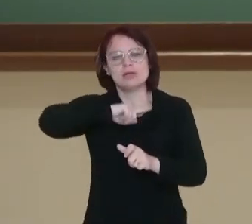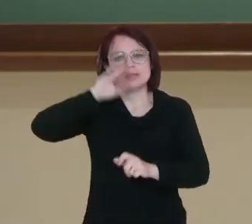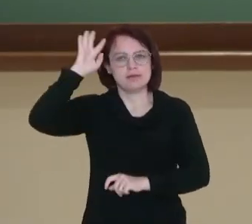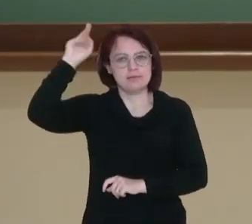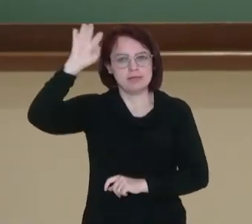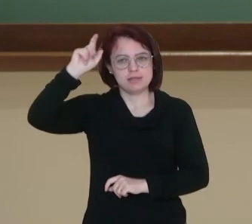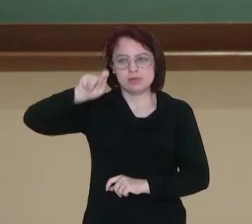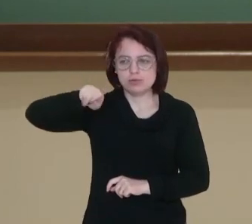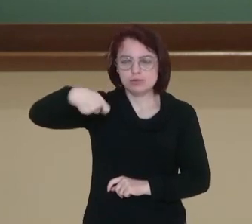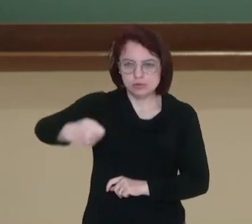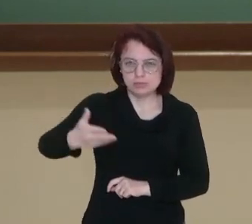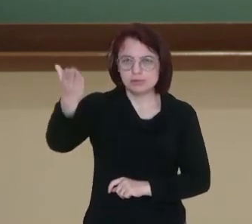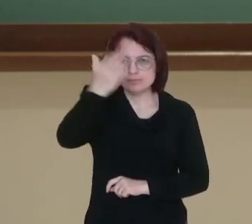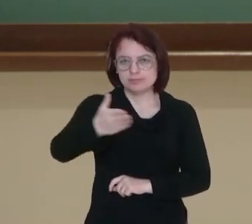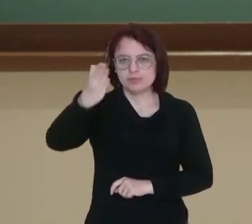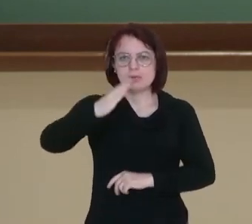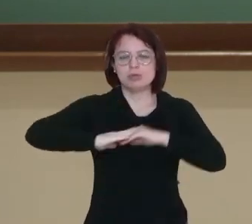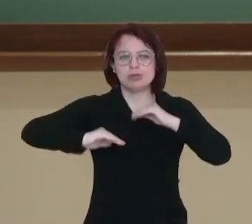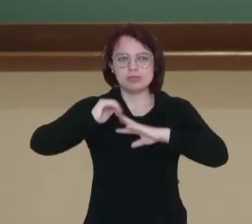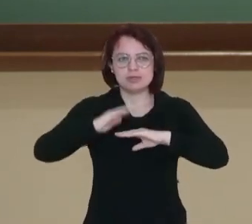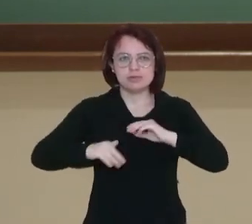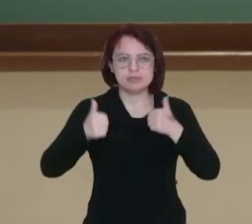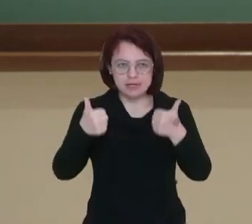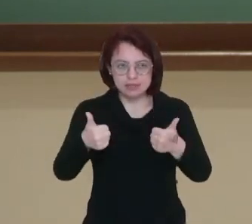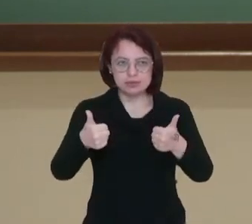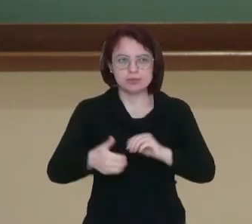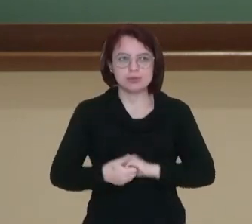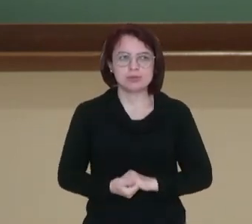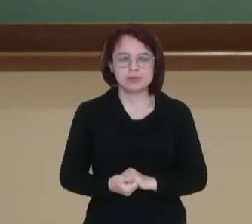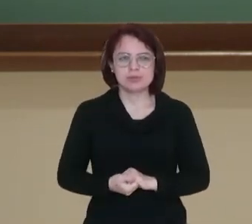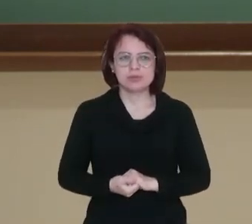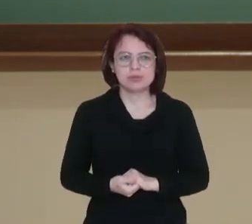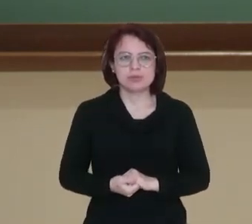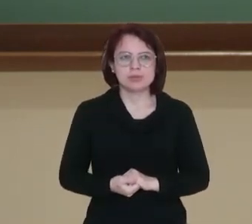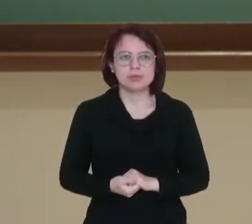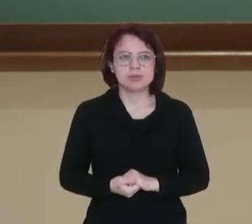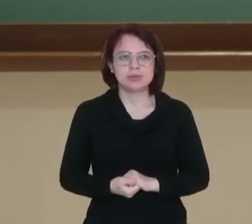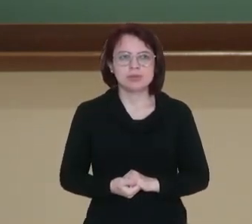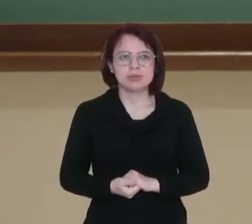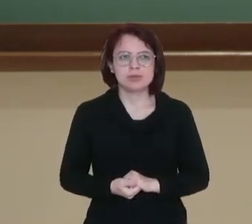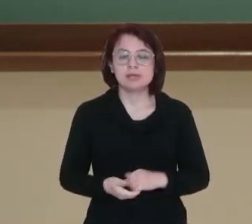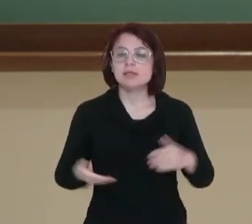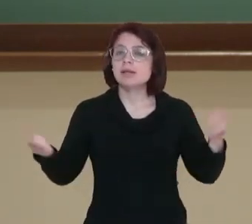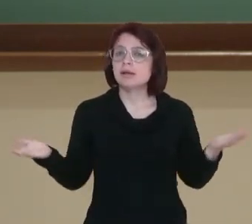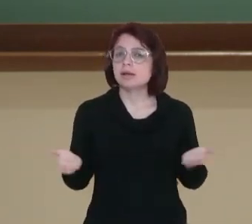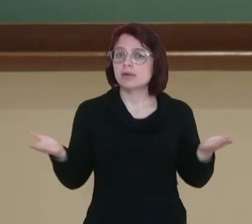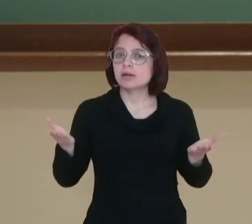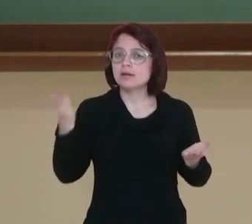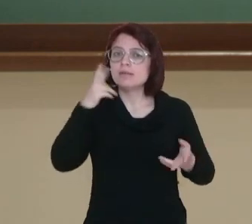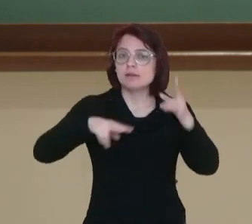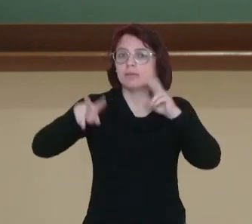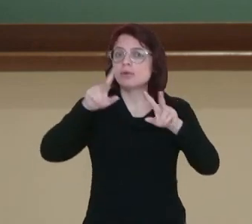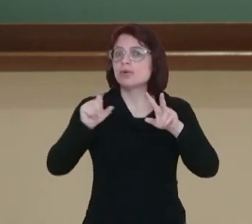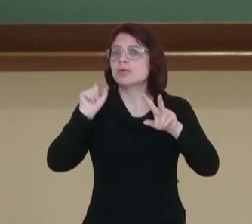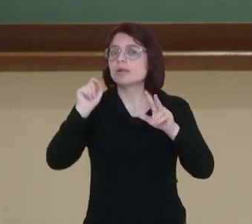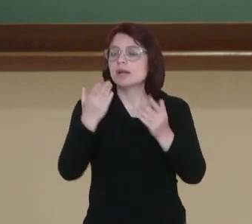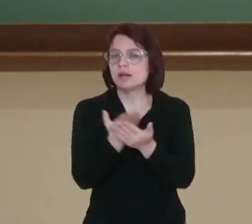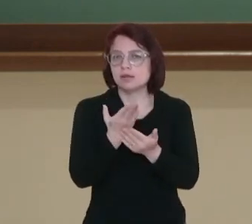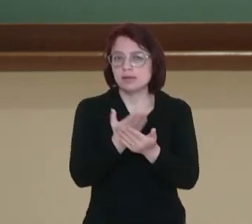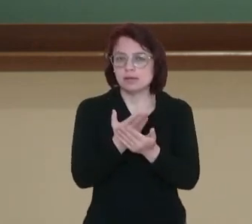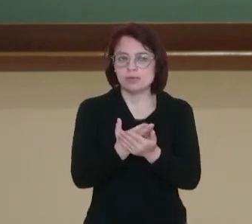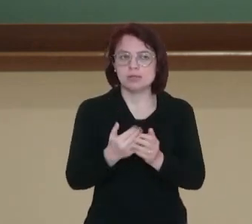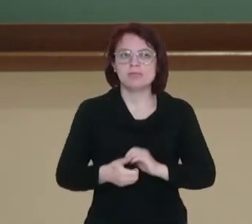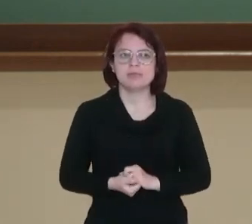a respeito da minha produção, certo? Combinado? E agora conferindo o que nós fizemos durante a